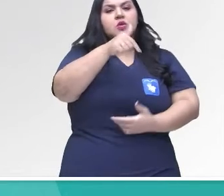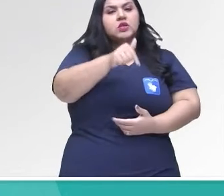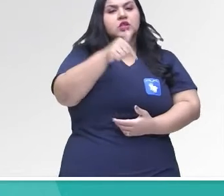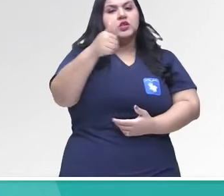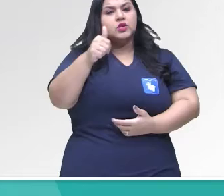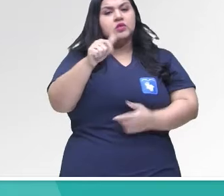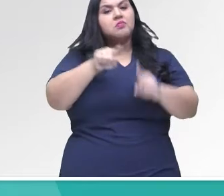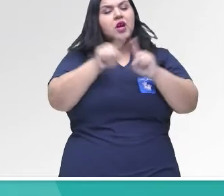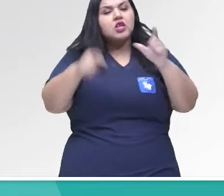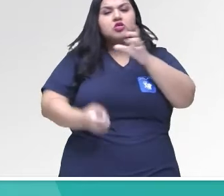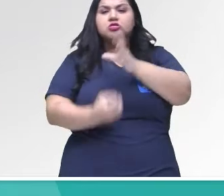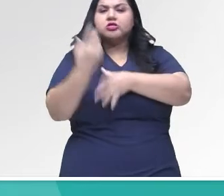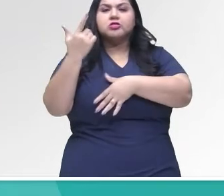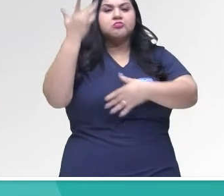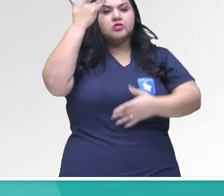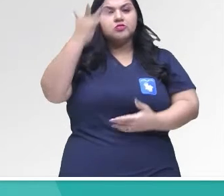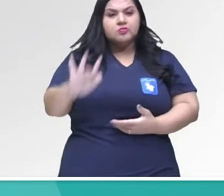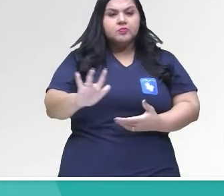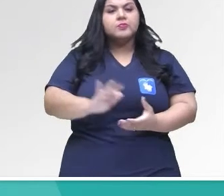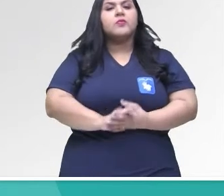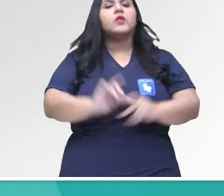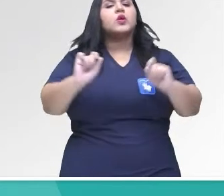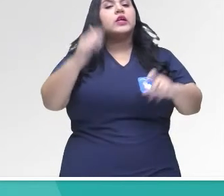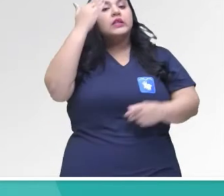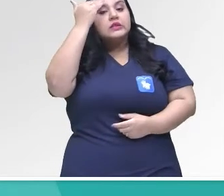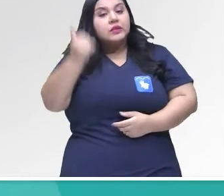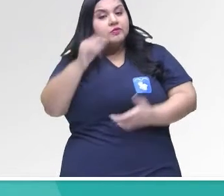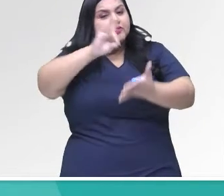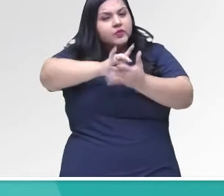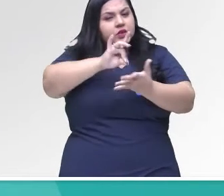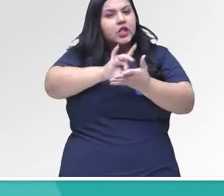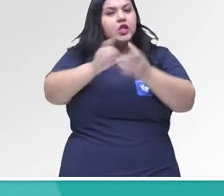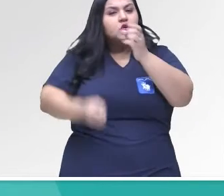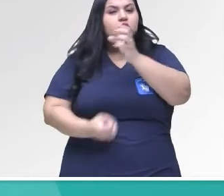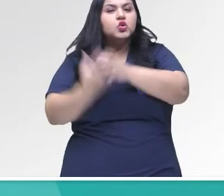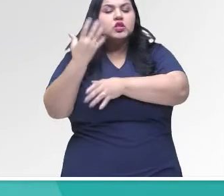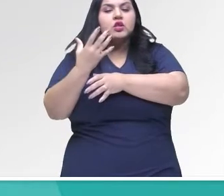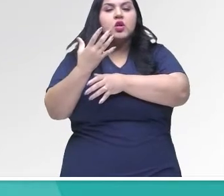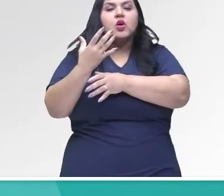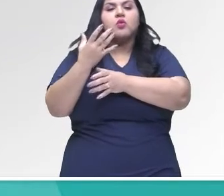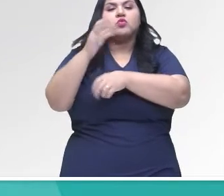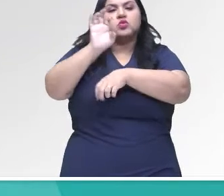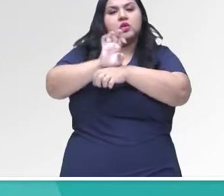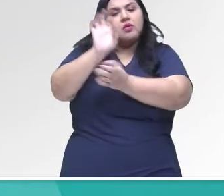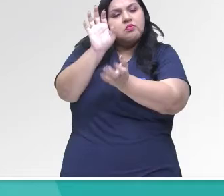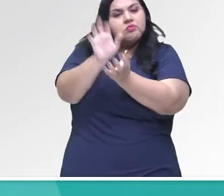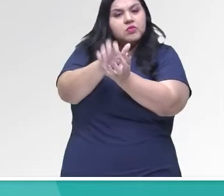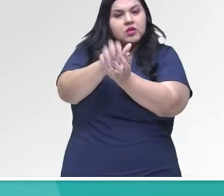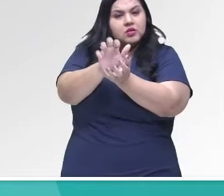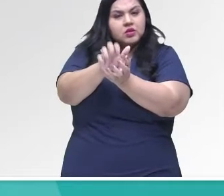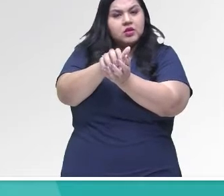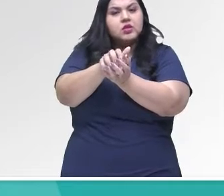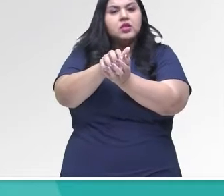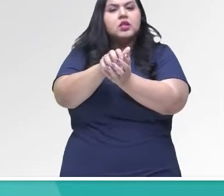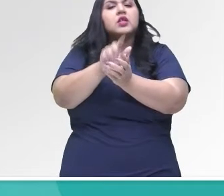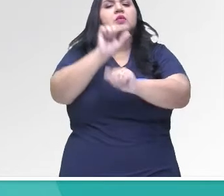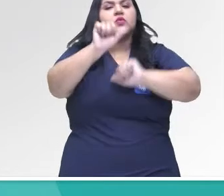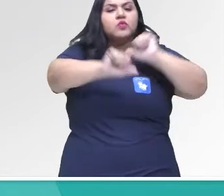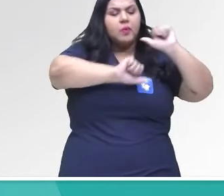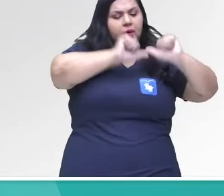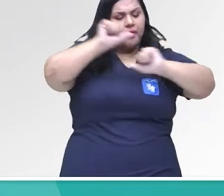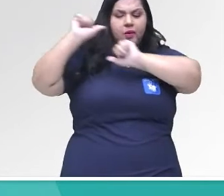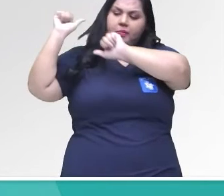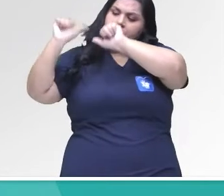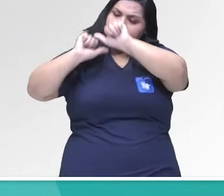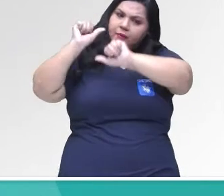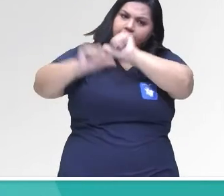mas a origem é incerta. O que se sabe é que ele surgiu aonde? Em Pernambuco e vem se transformando